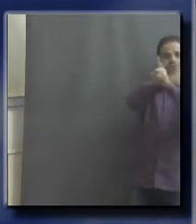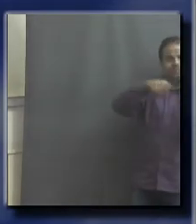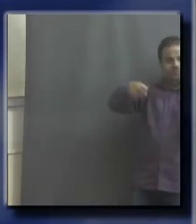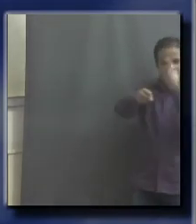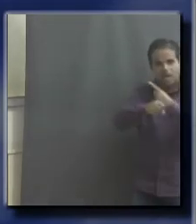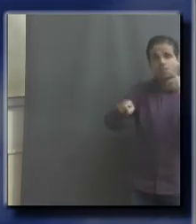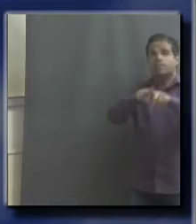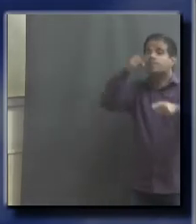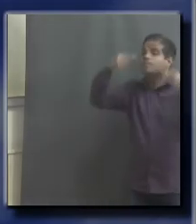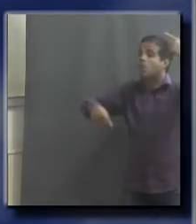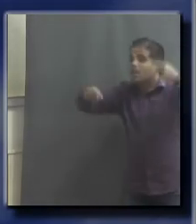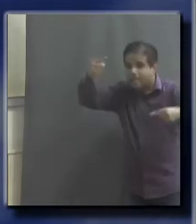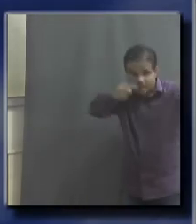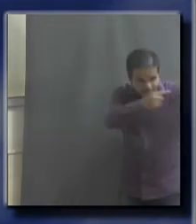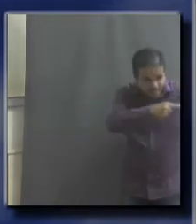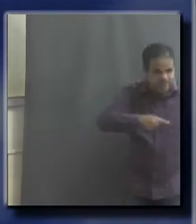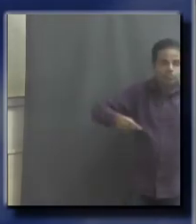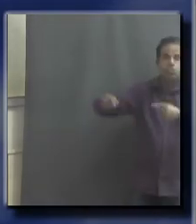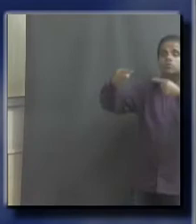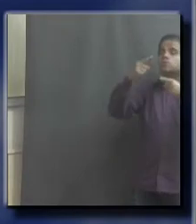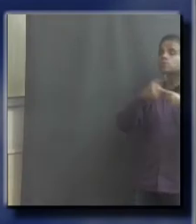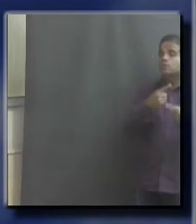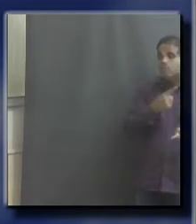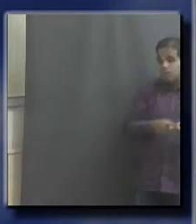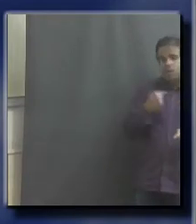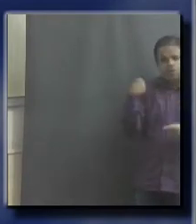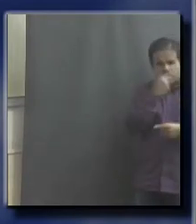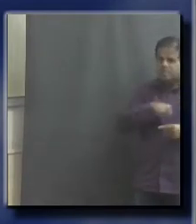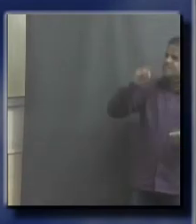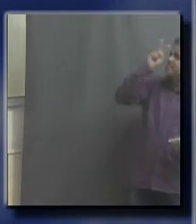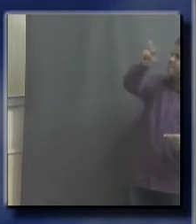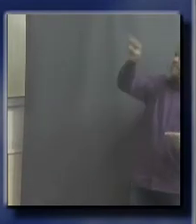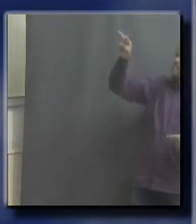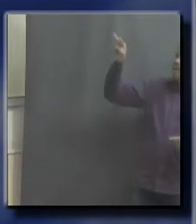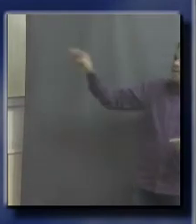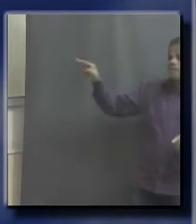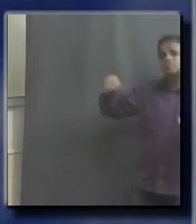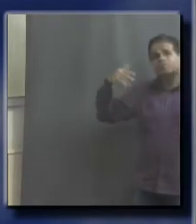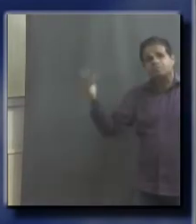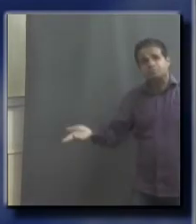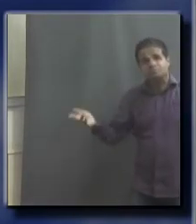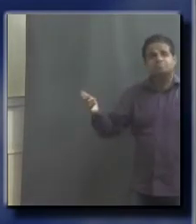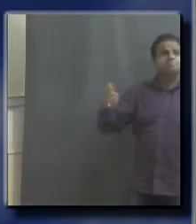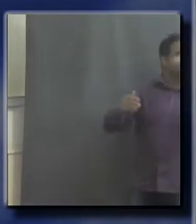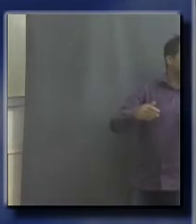direitos políticos. Porque quando nós vemos